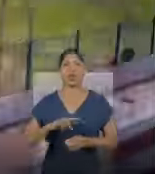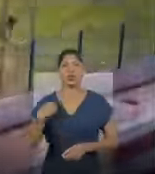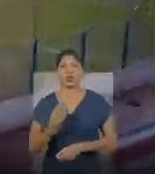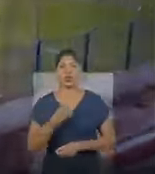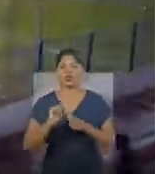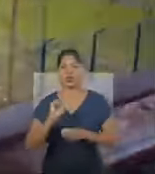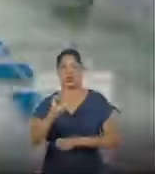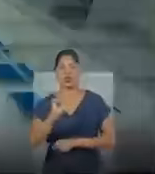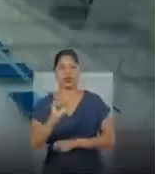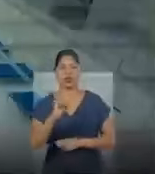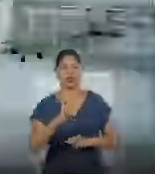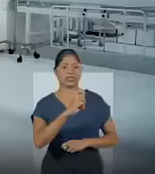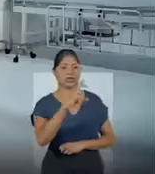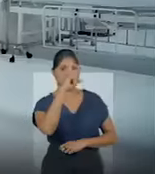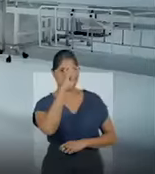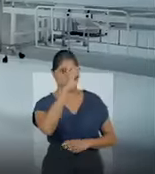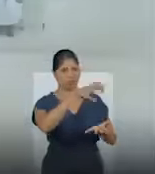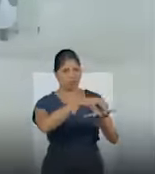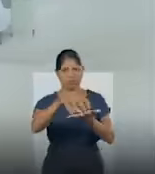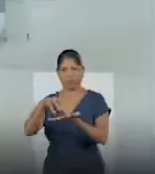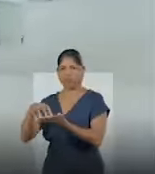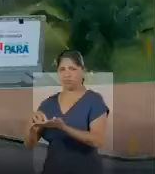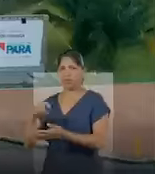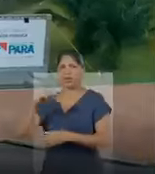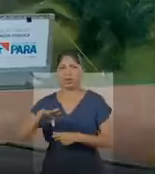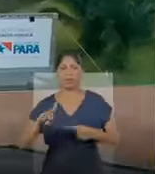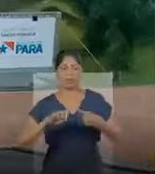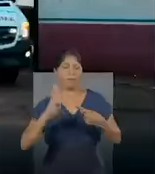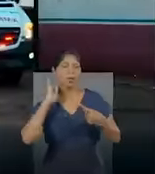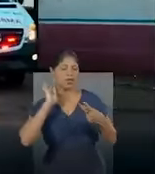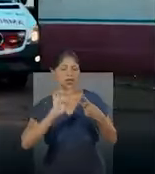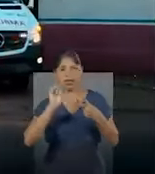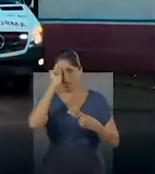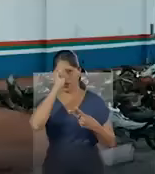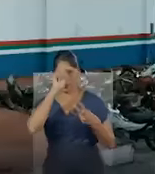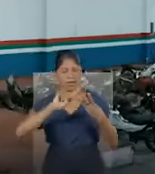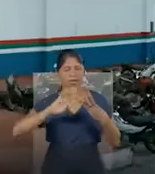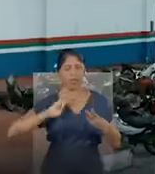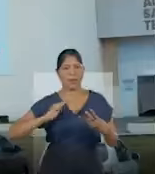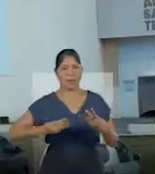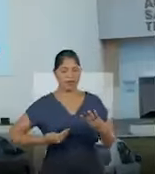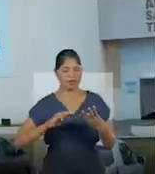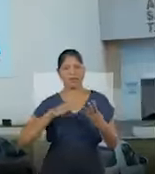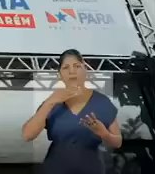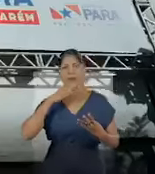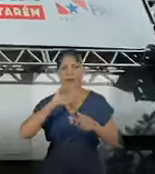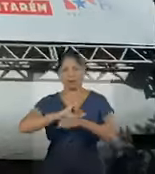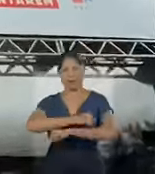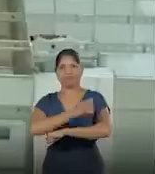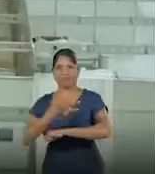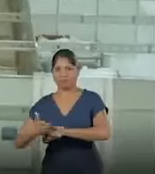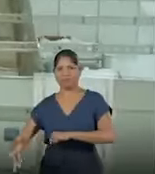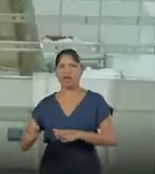primeira medida foi implantar 5 hospitais de campanha. Em Belém, Altamira, Breves, Marabá e